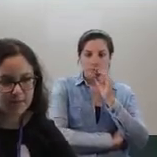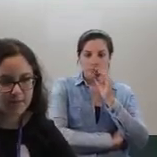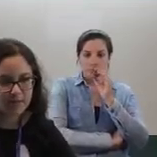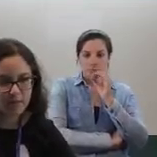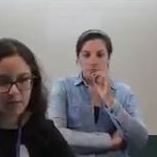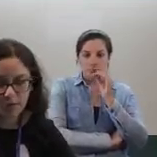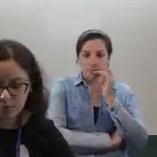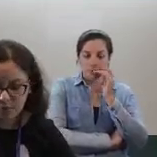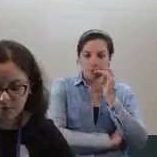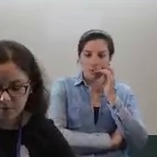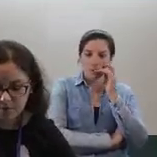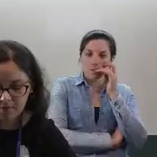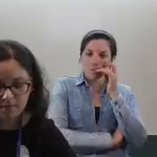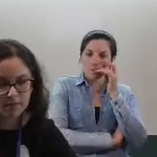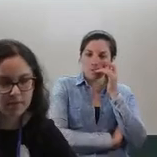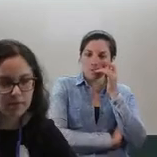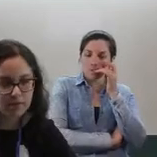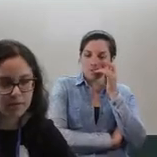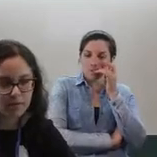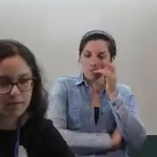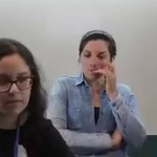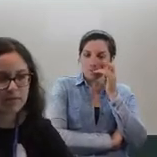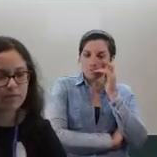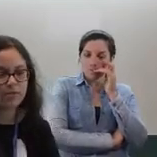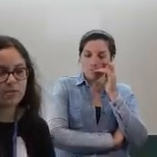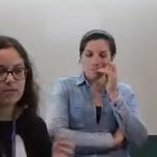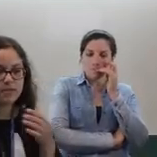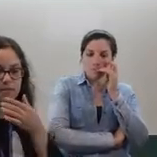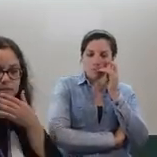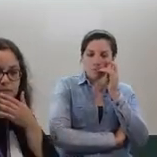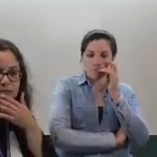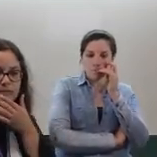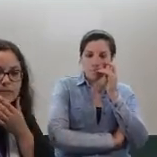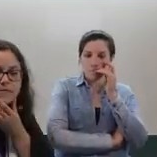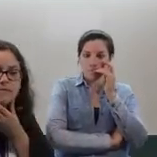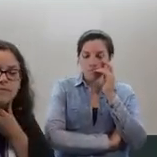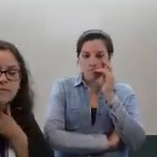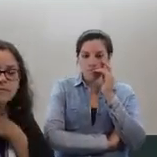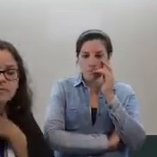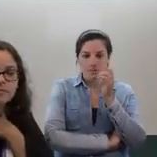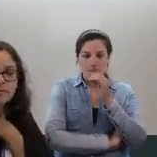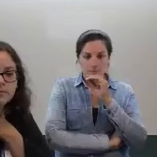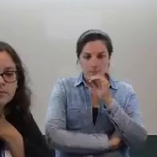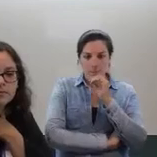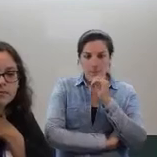6023. Acho que eu vou colocar o número. Se não me engano é 6023.